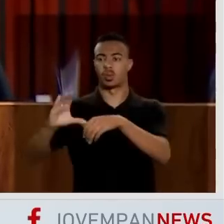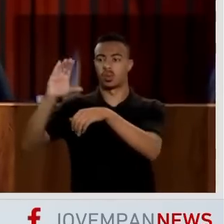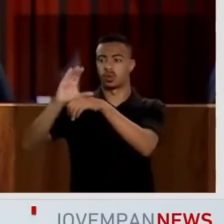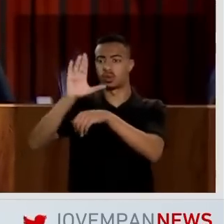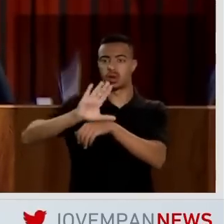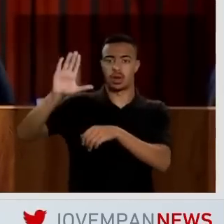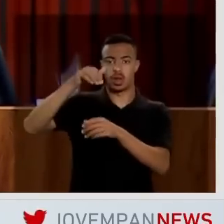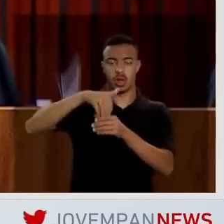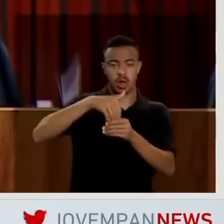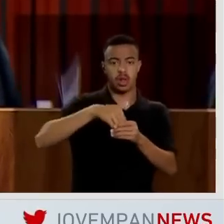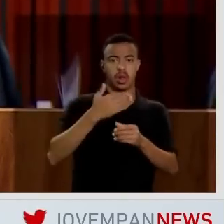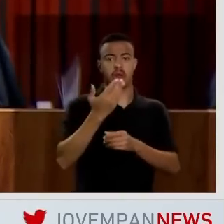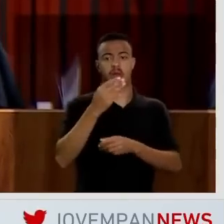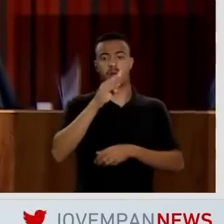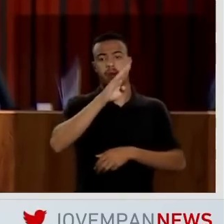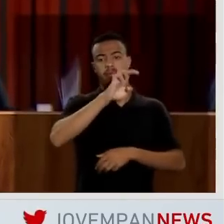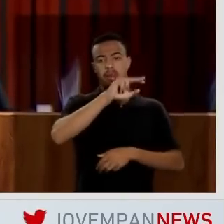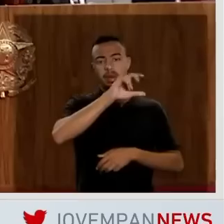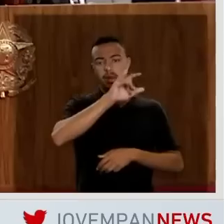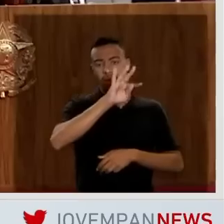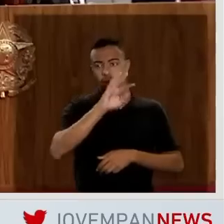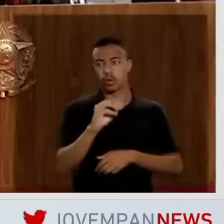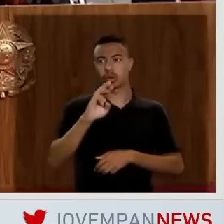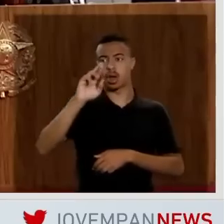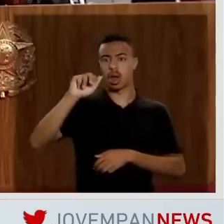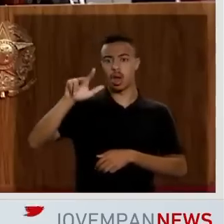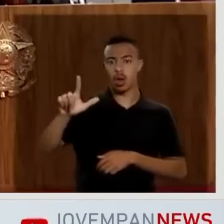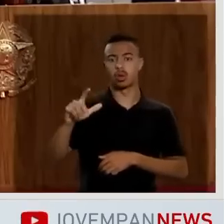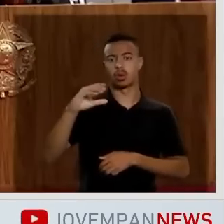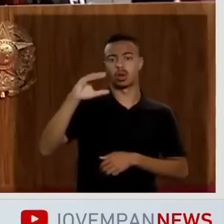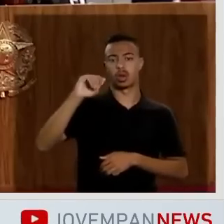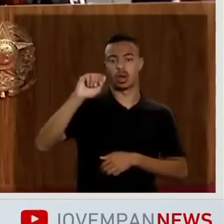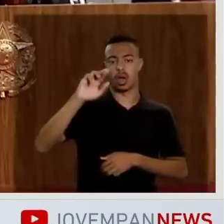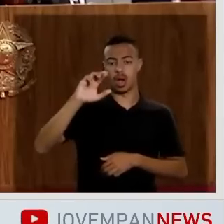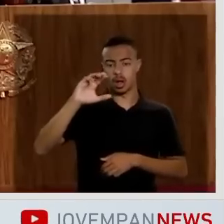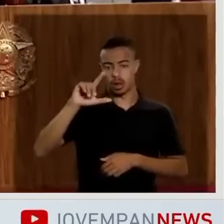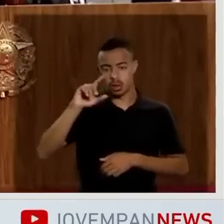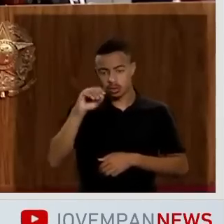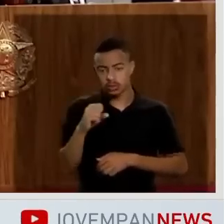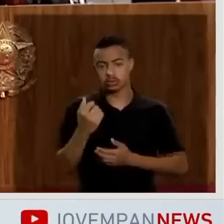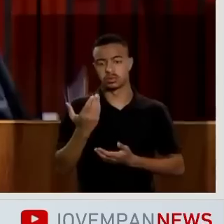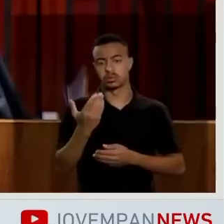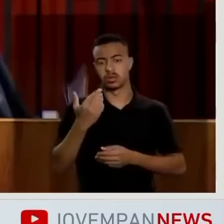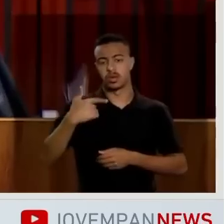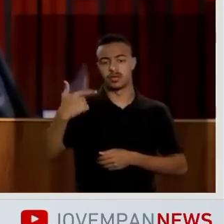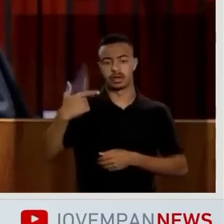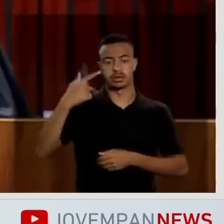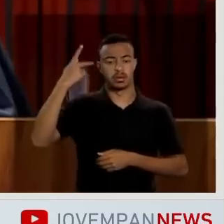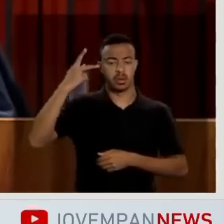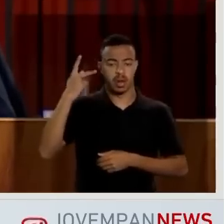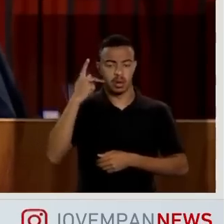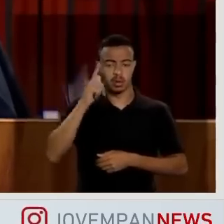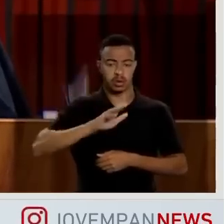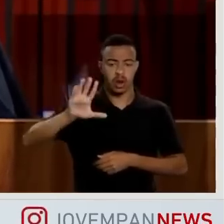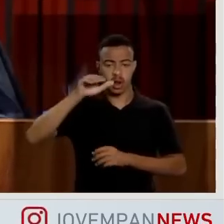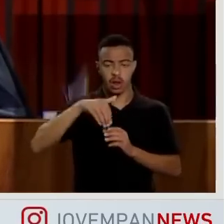de indenização por danos morais, ação de crime contra a honra. Ele deveria... pode até sofrer bloqueio de bens para garantir a